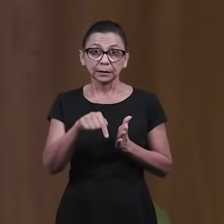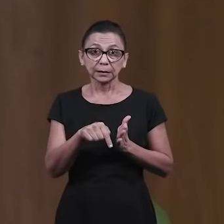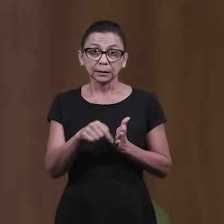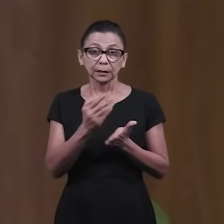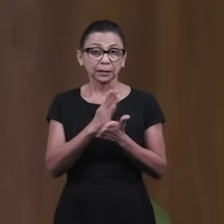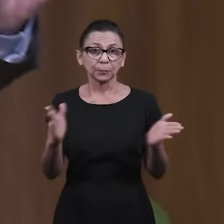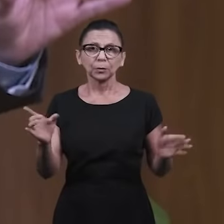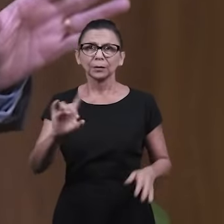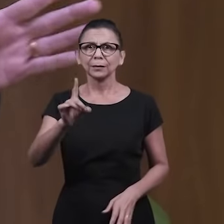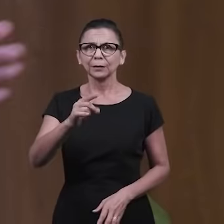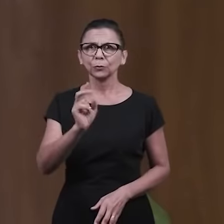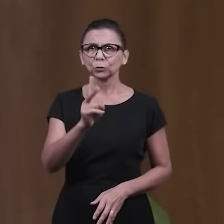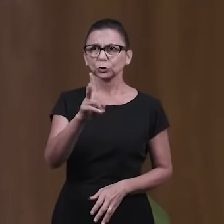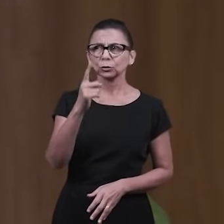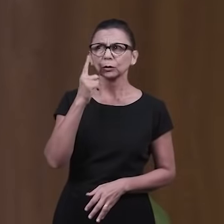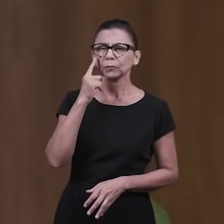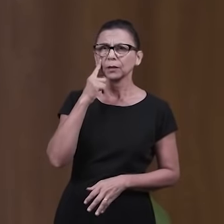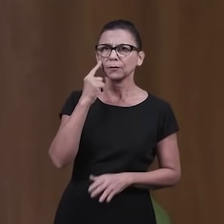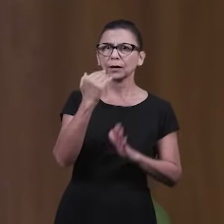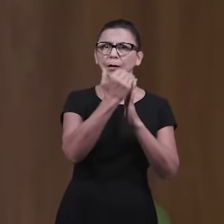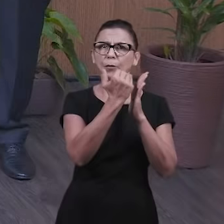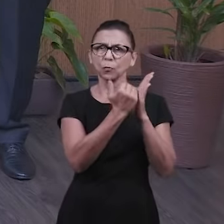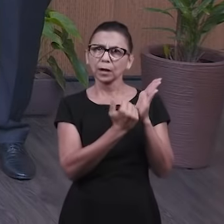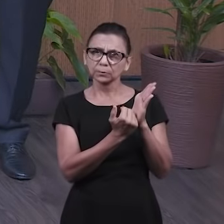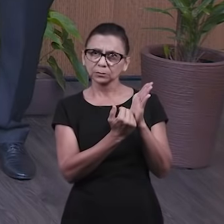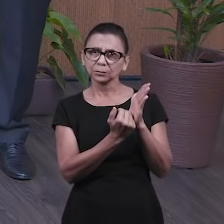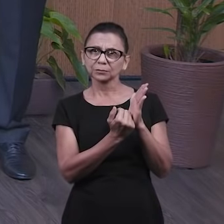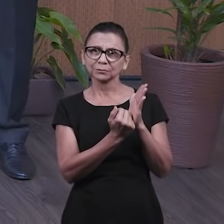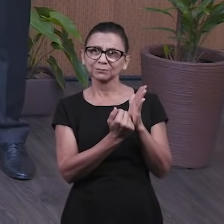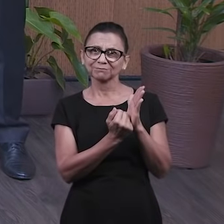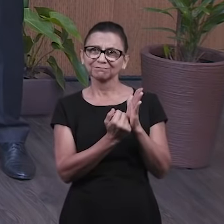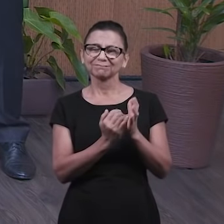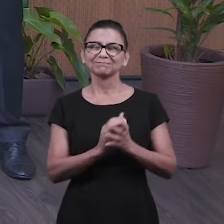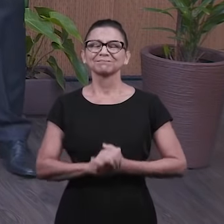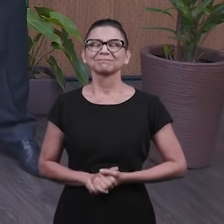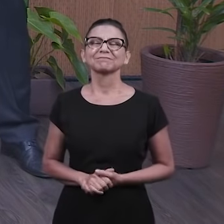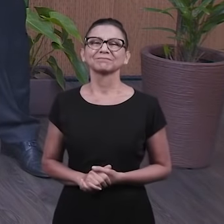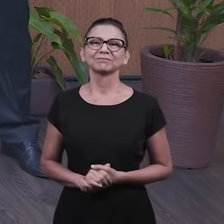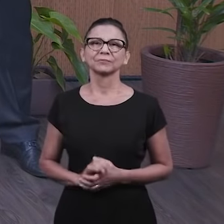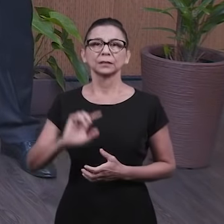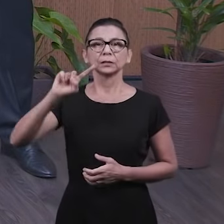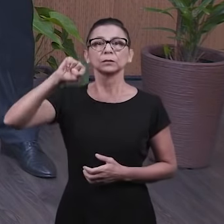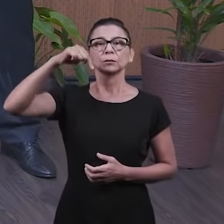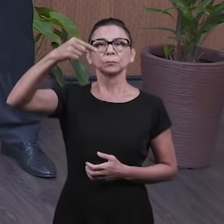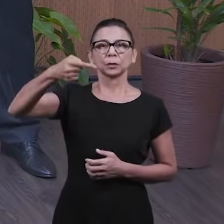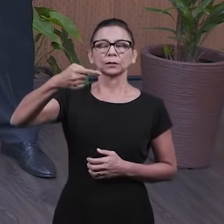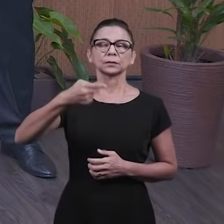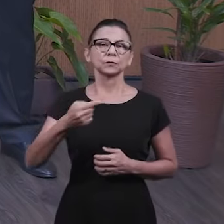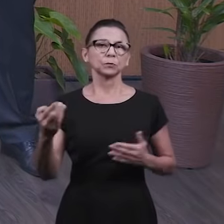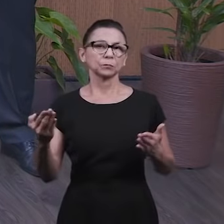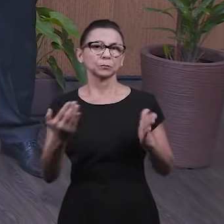os quadros que virão na sequência. No próximo programa,